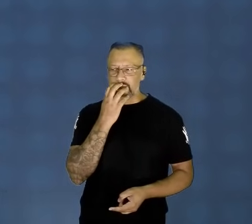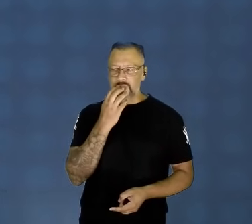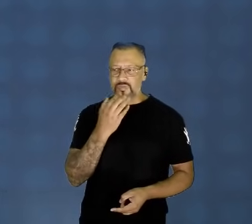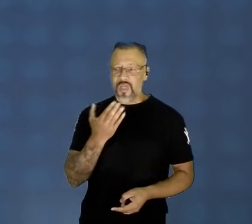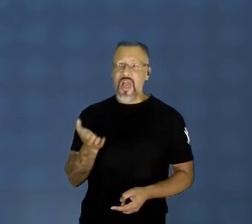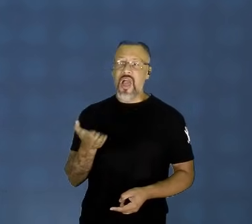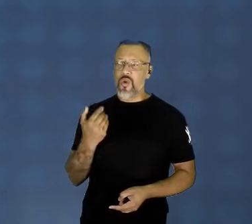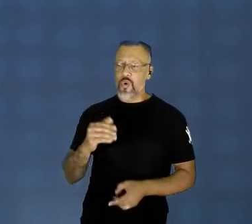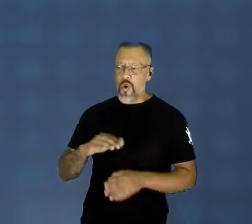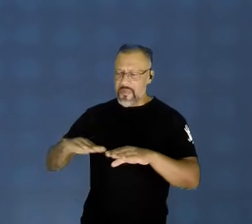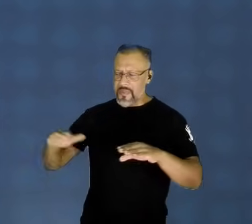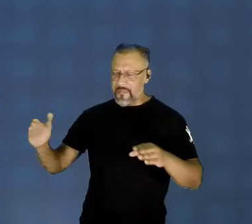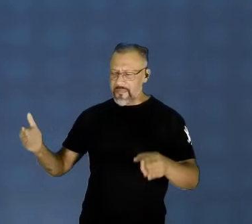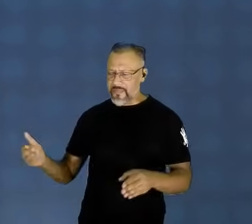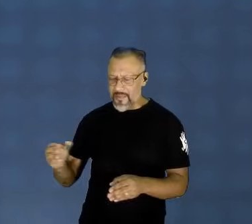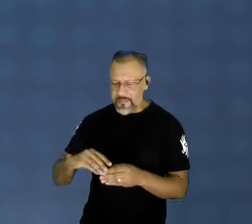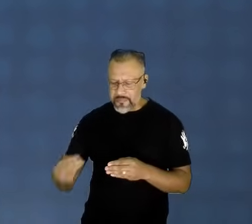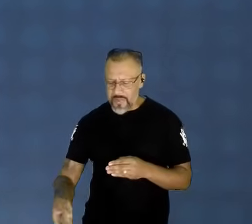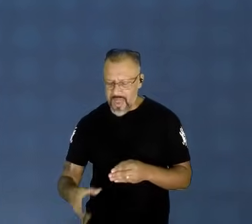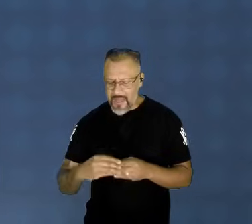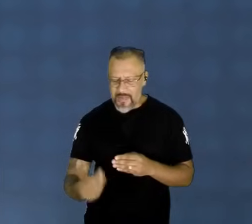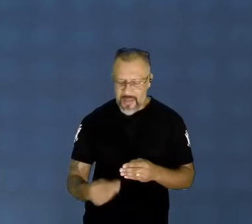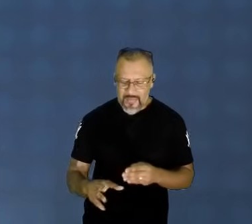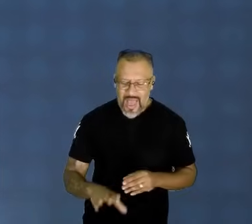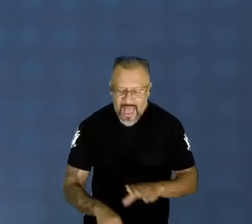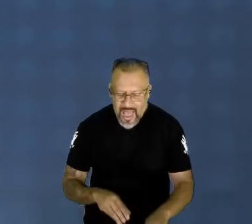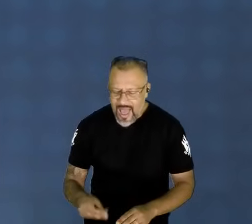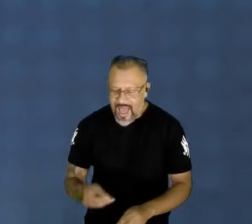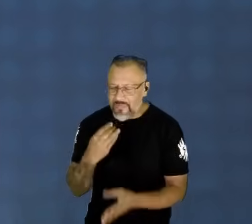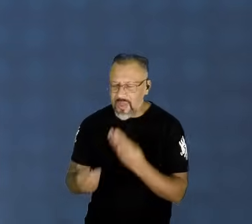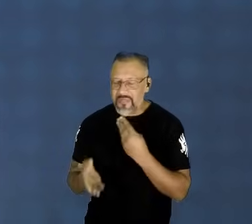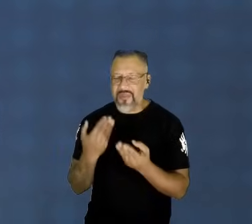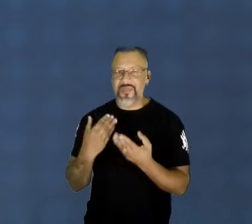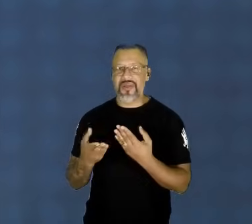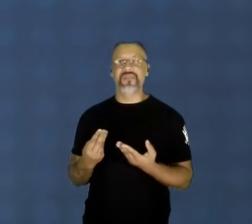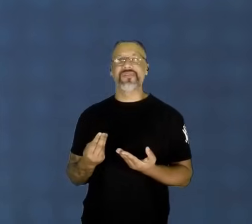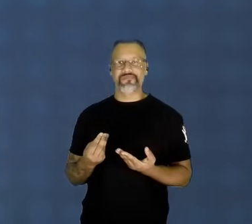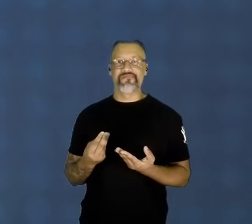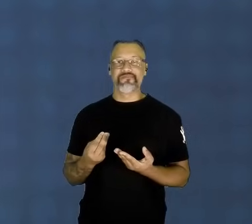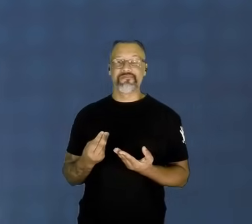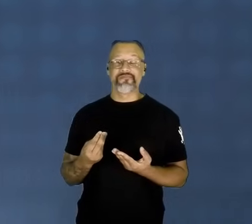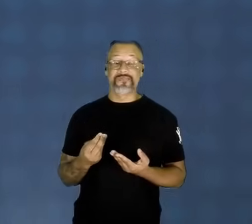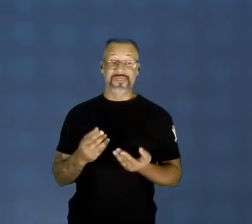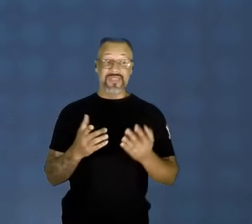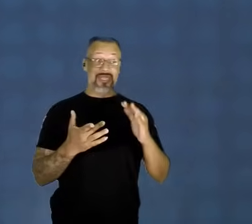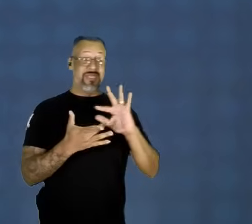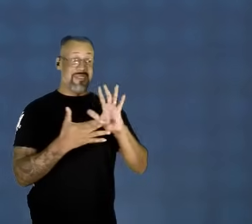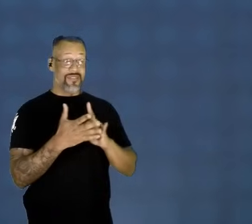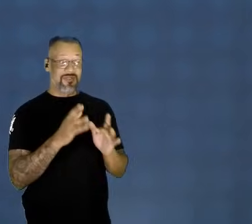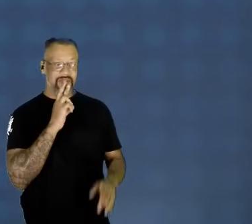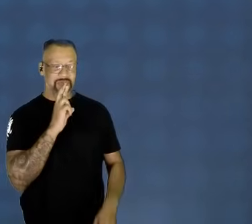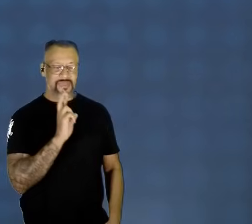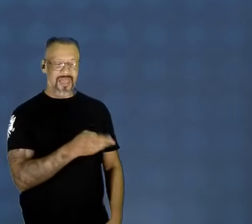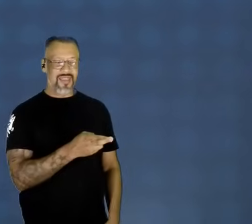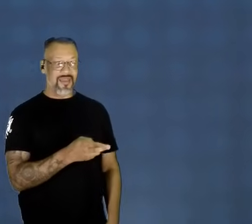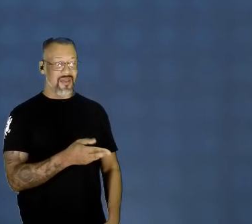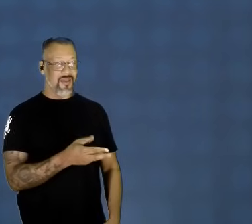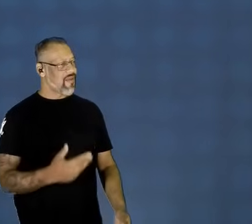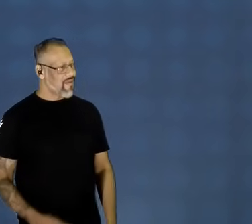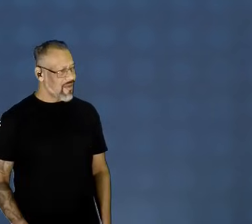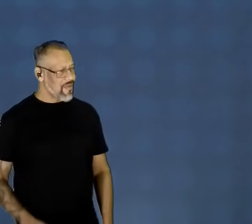das migalhas que caem da mesa dos seus donos. Jesus respondeu: